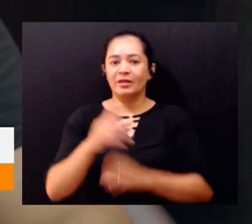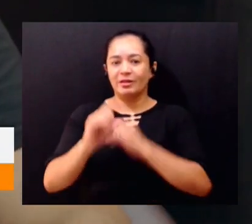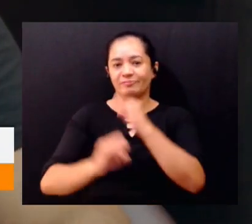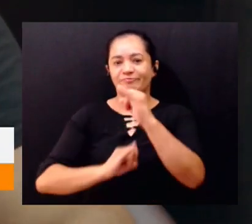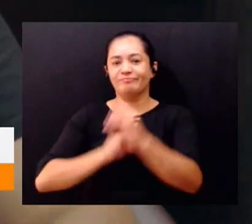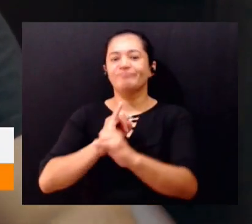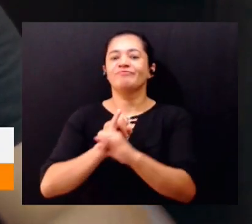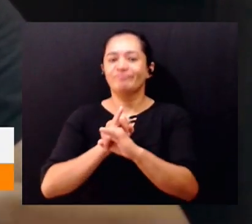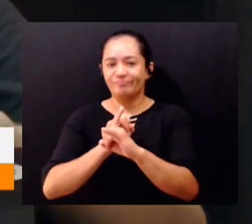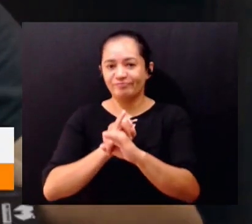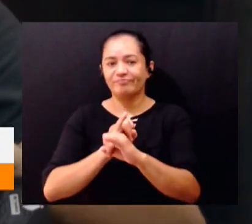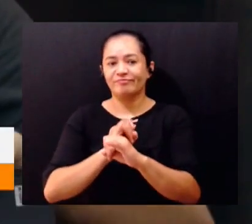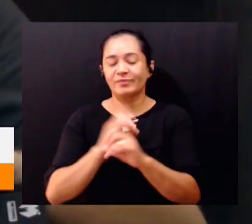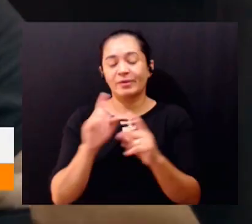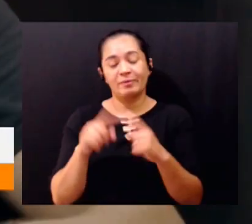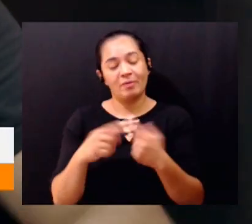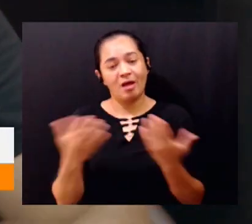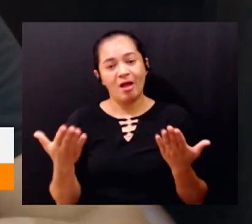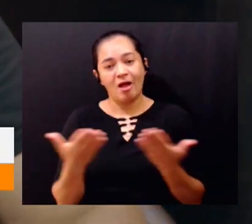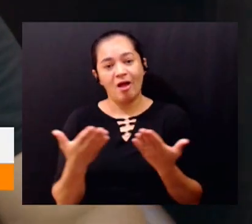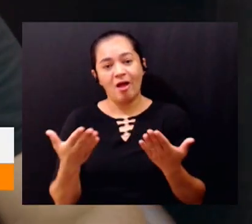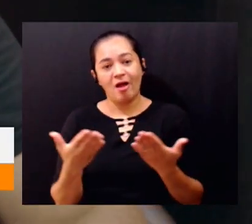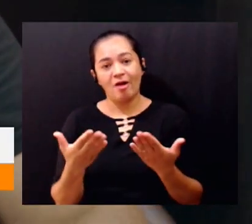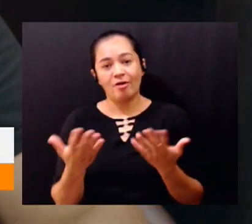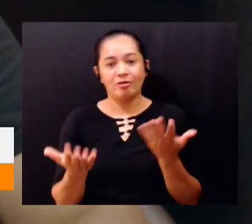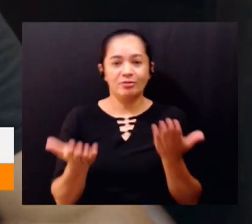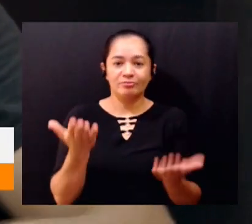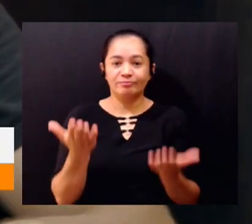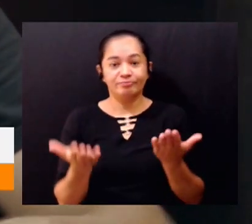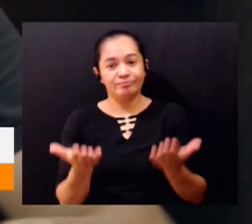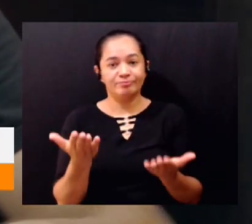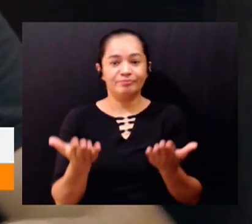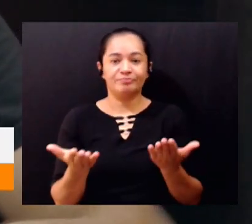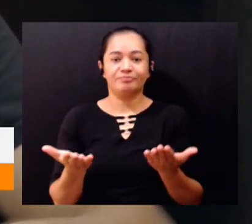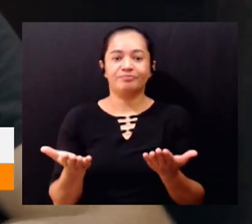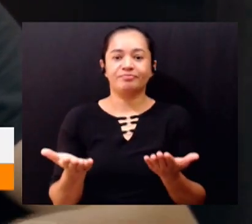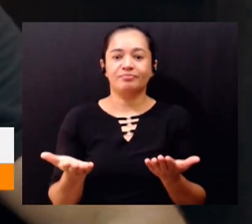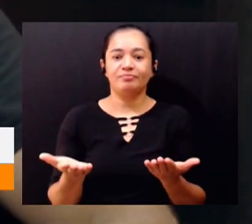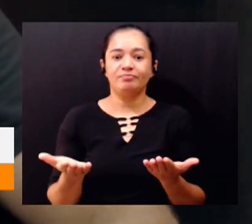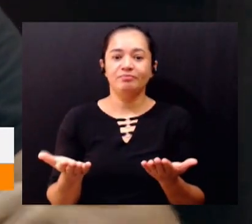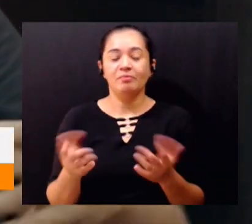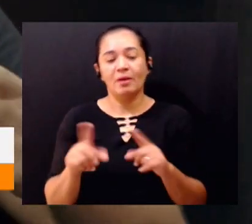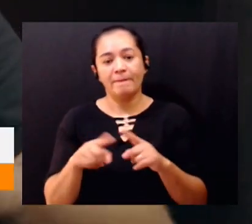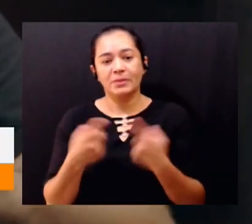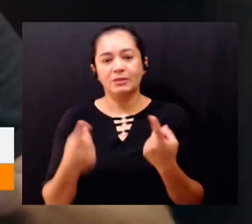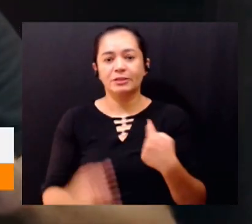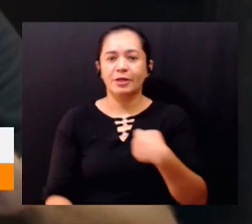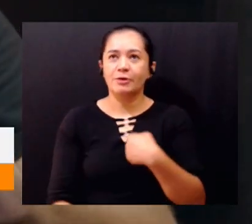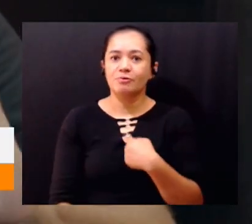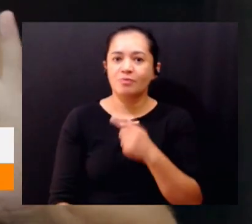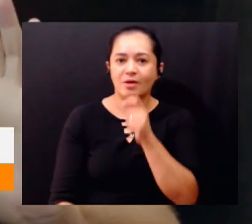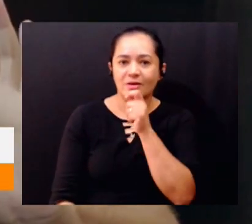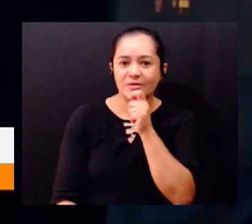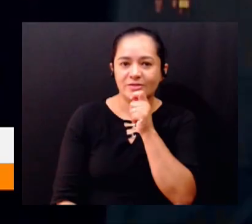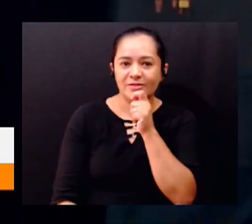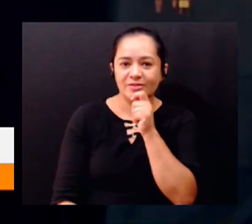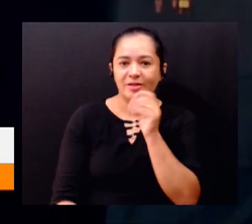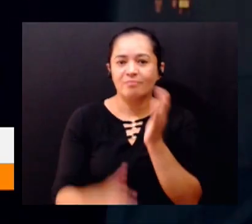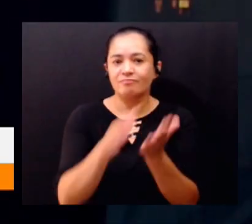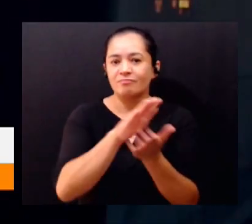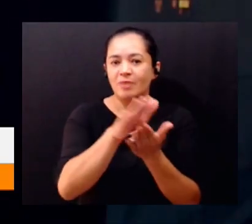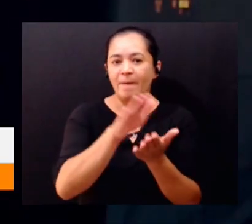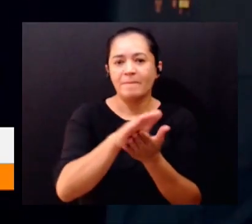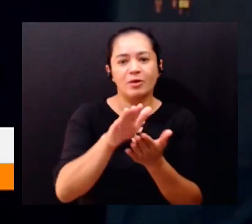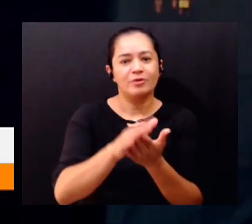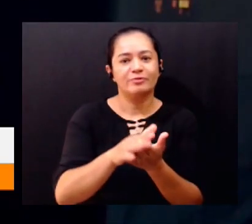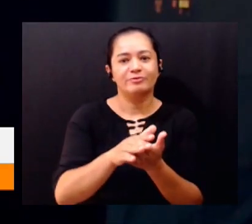tá pareado, né? Mas eu ainda aposto bastante no impresso. Maravilha. Olha,